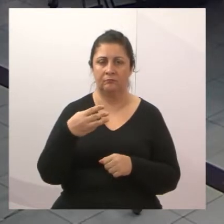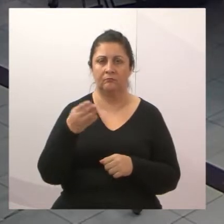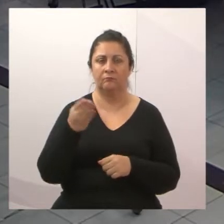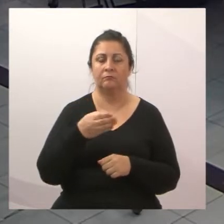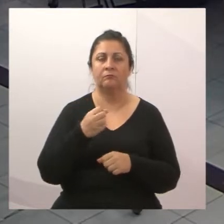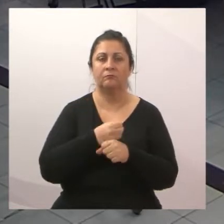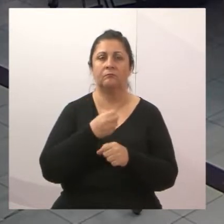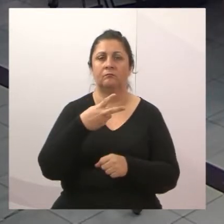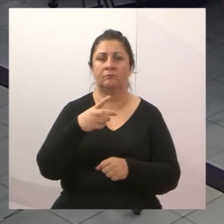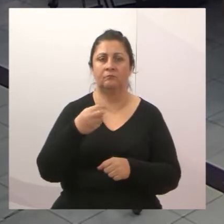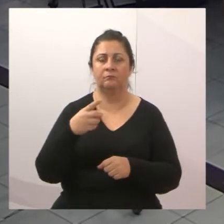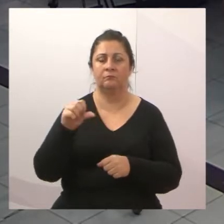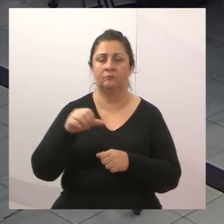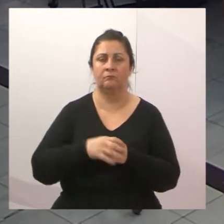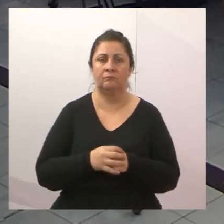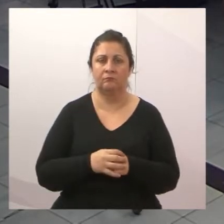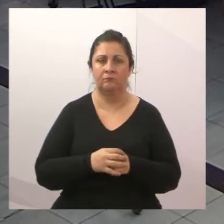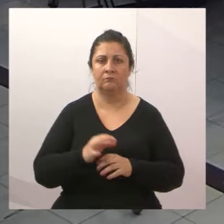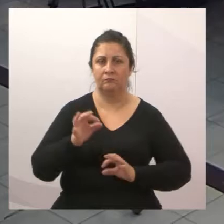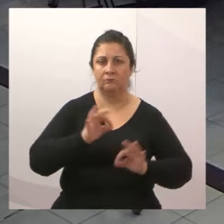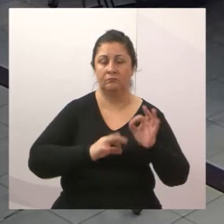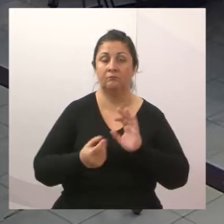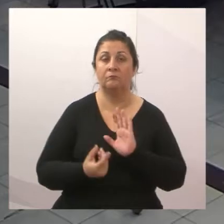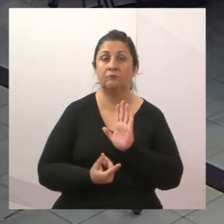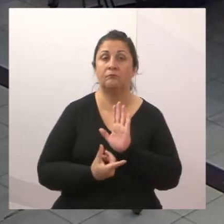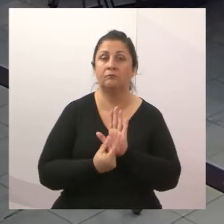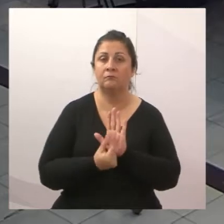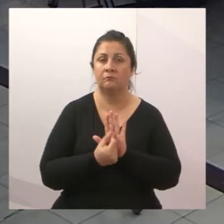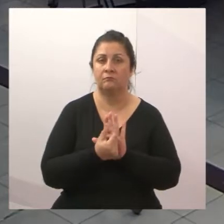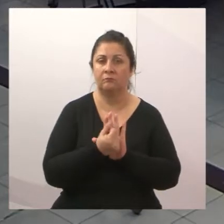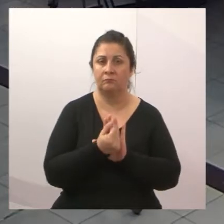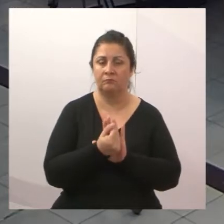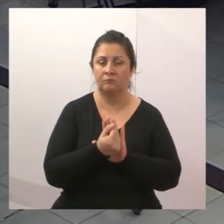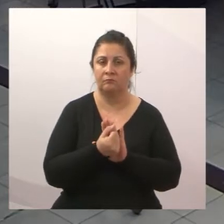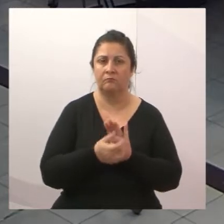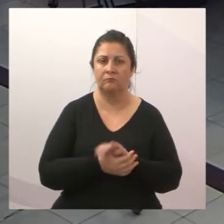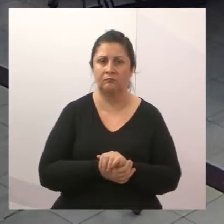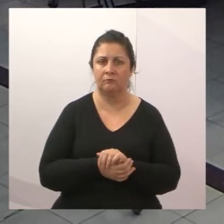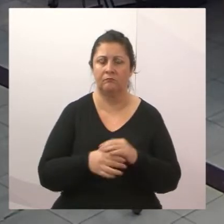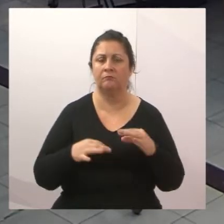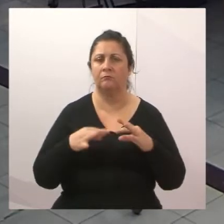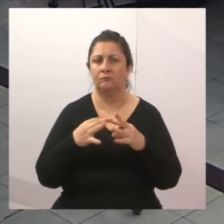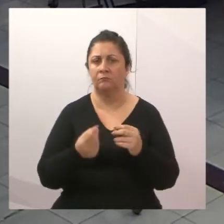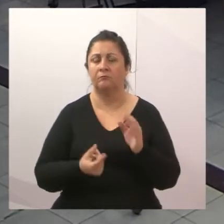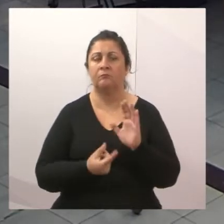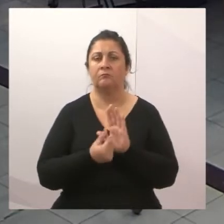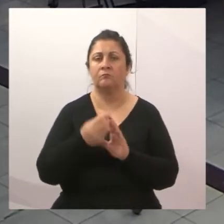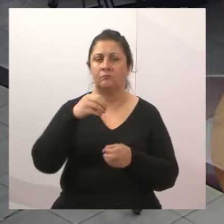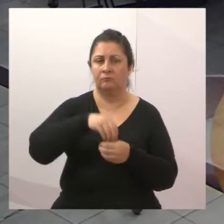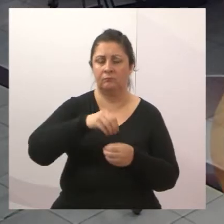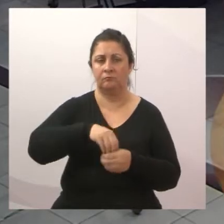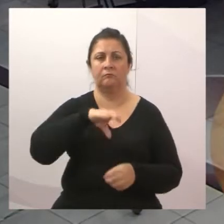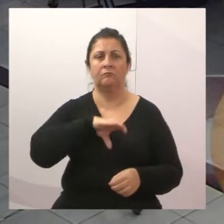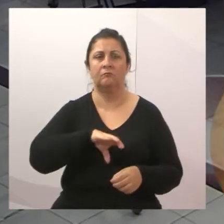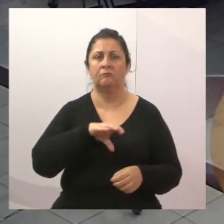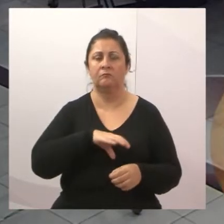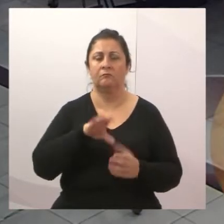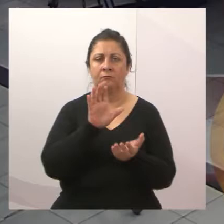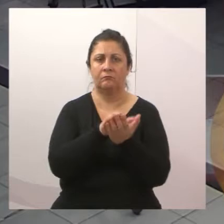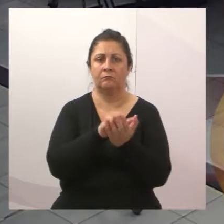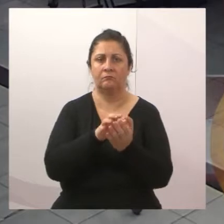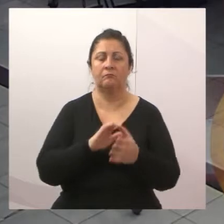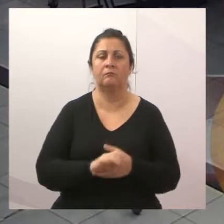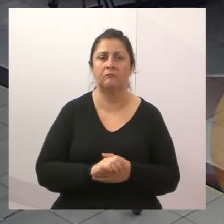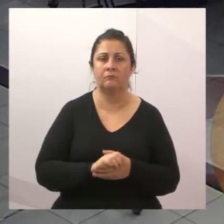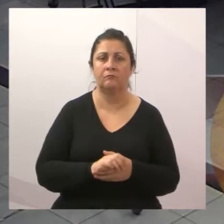23/2019. Estima a receita fixa a despesa do município de Jacareí para